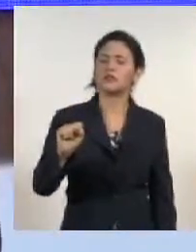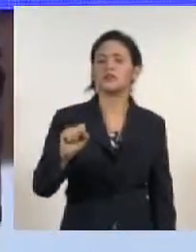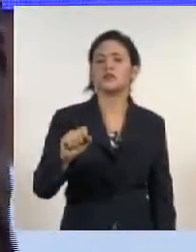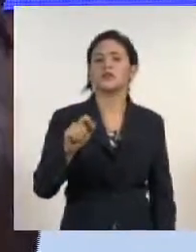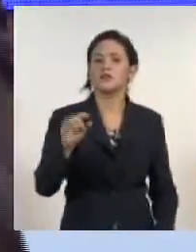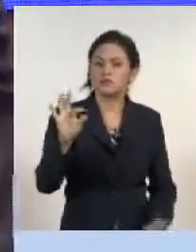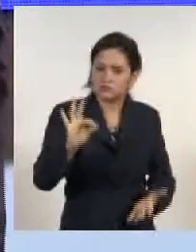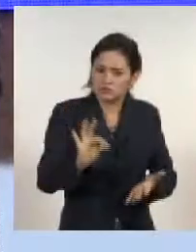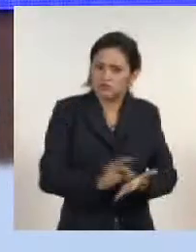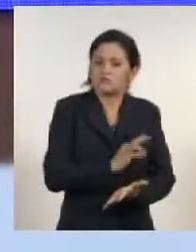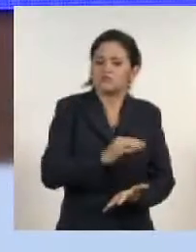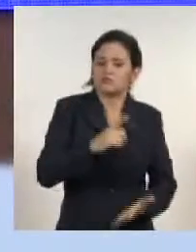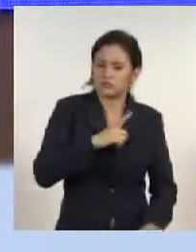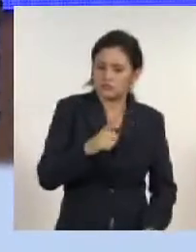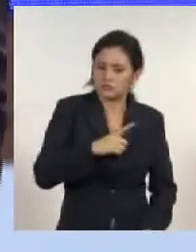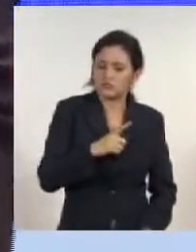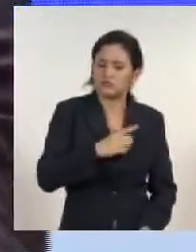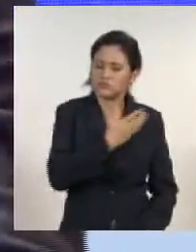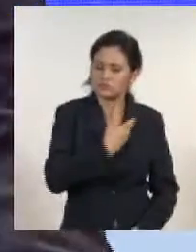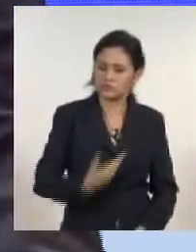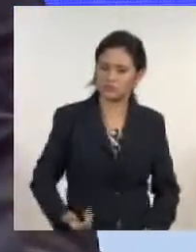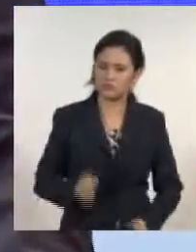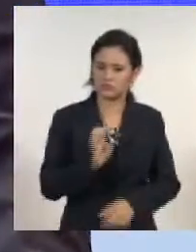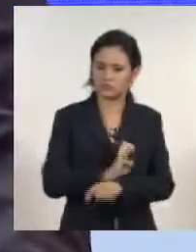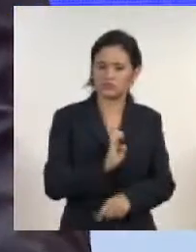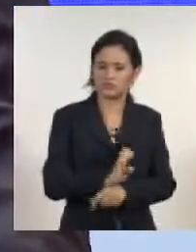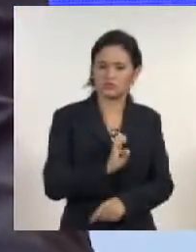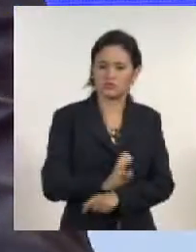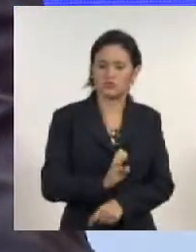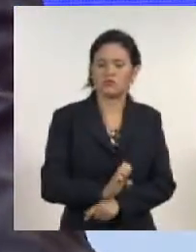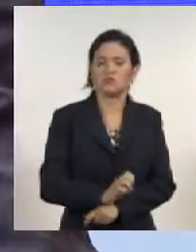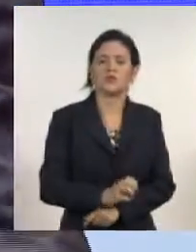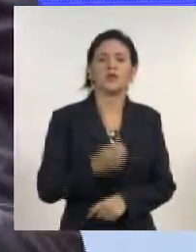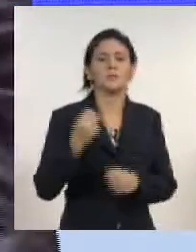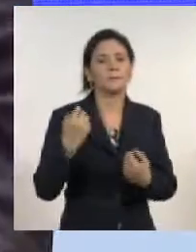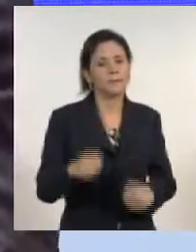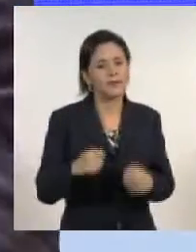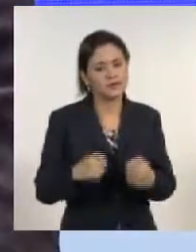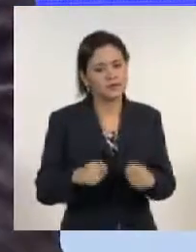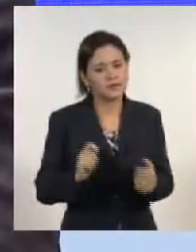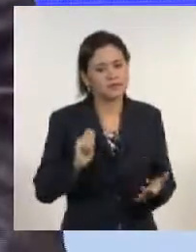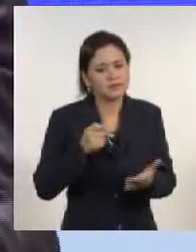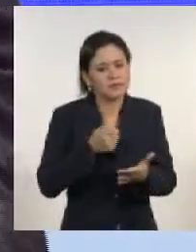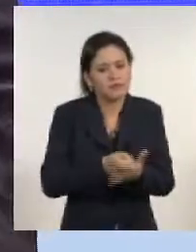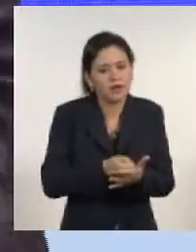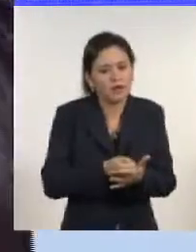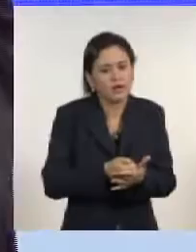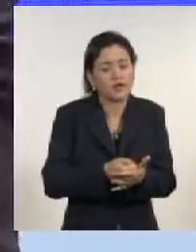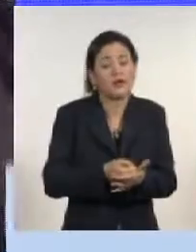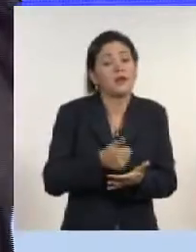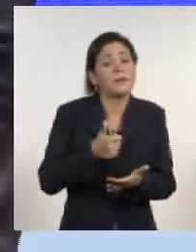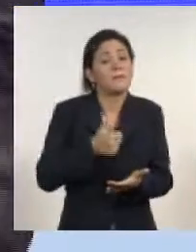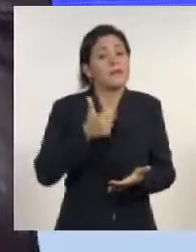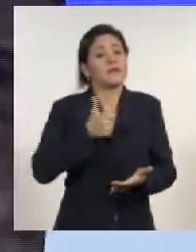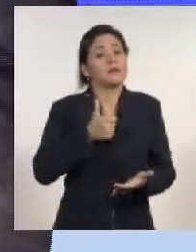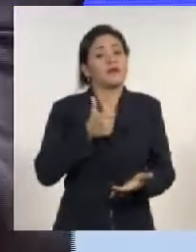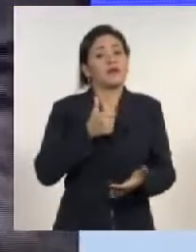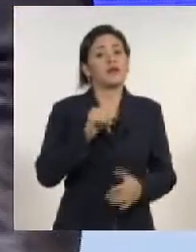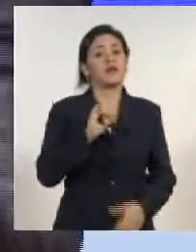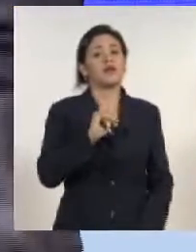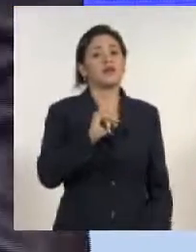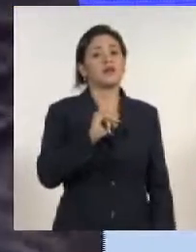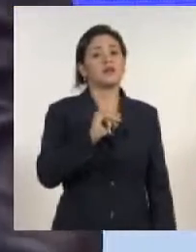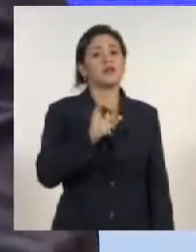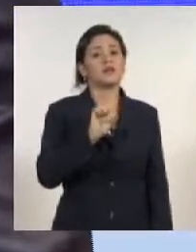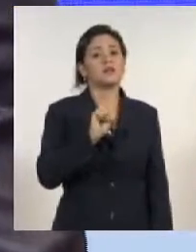no contrato assinado pelo governo do Estado do Maranhão e o BNDES, que os pagamentos, eles deveriam necessariamente ter